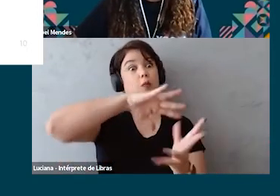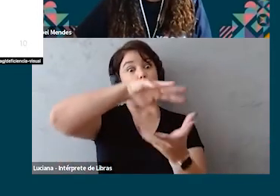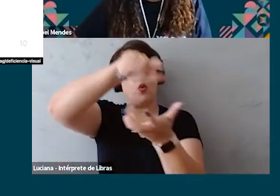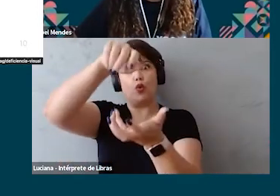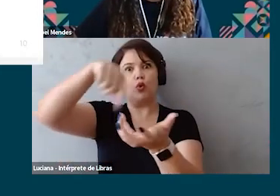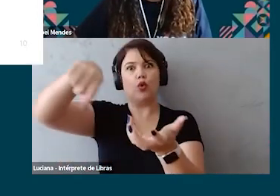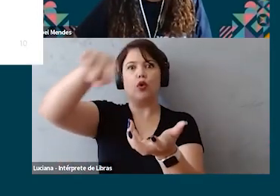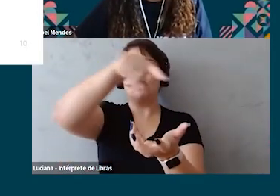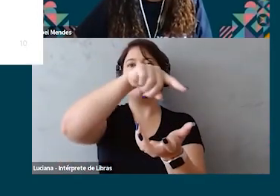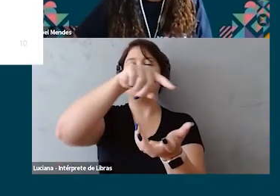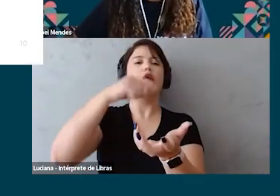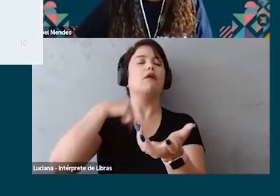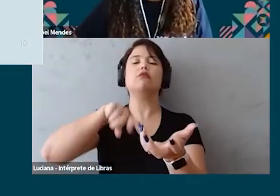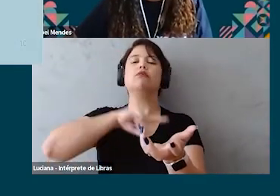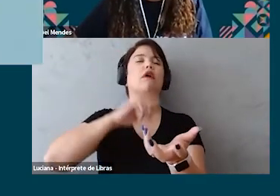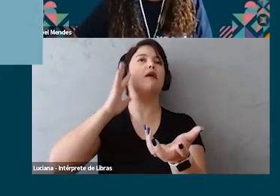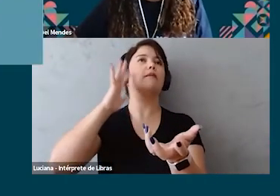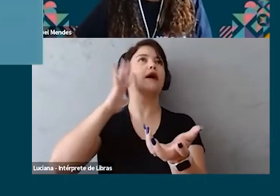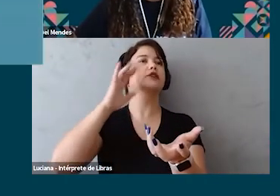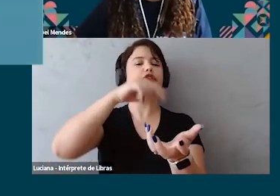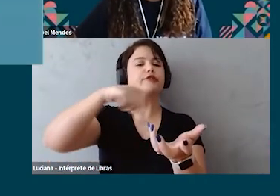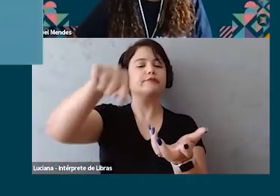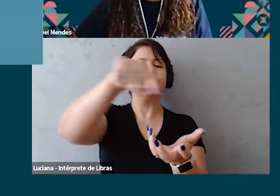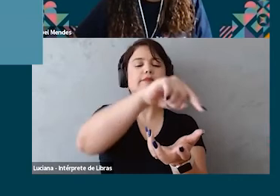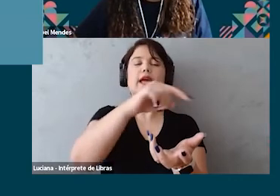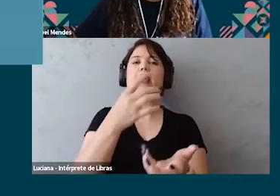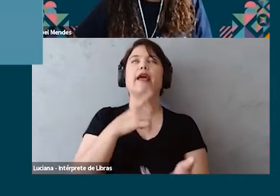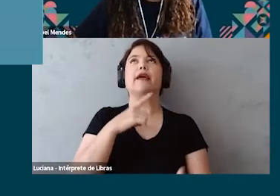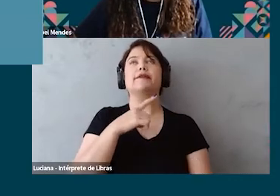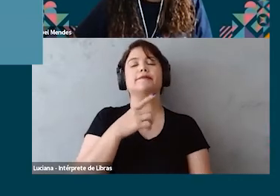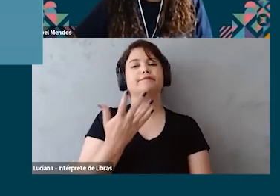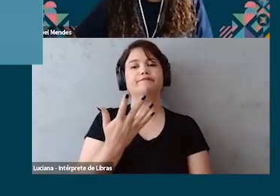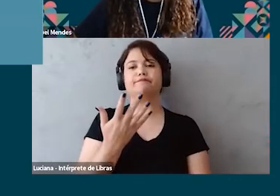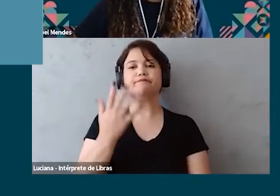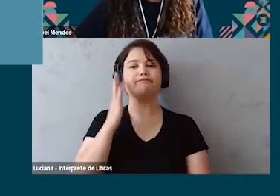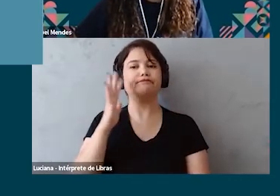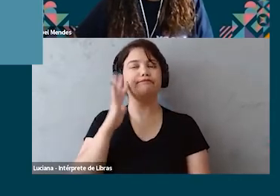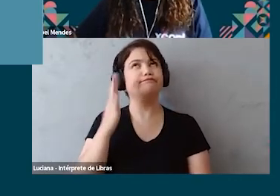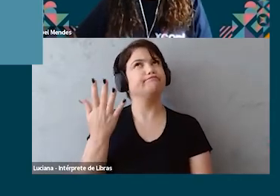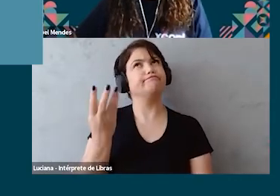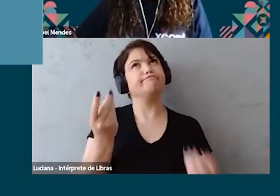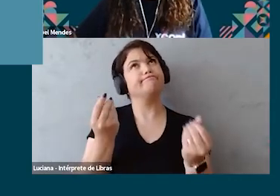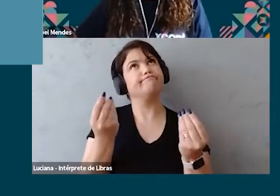para o mundo, a gente tem aí